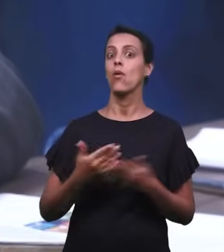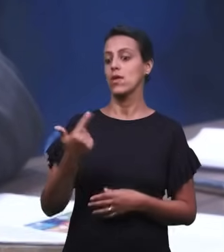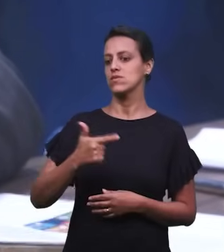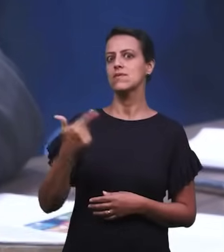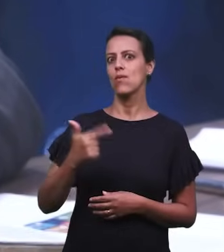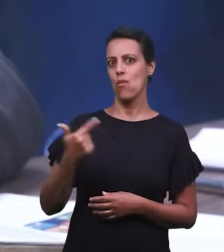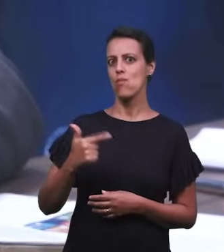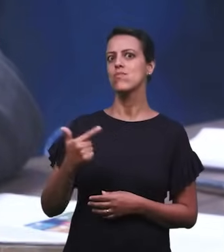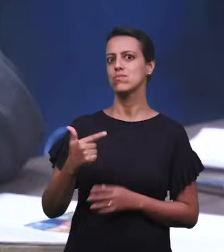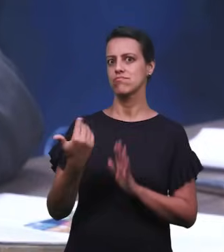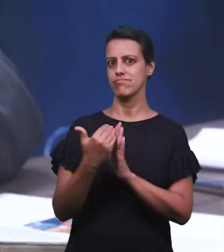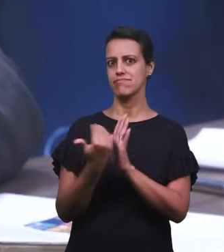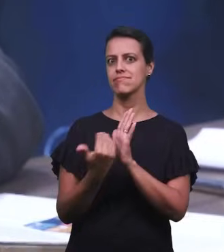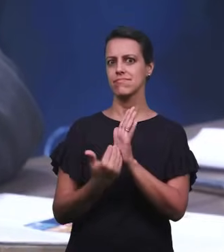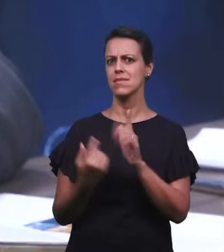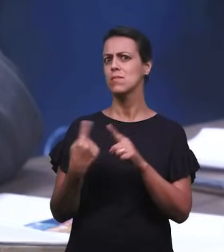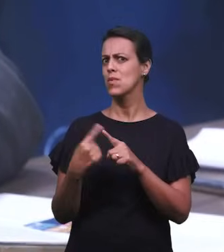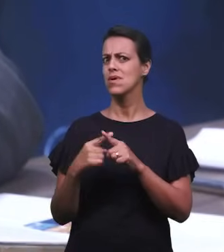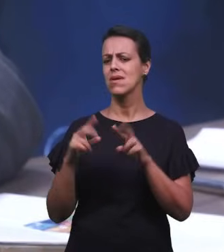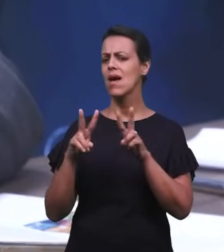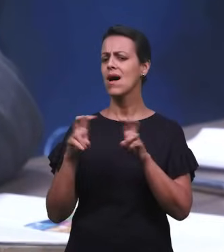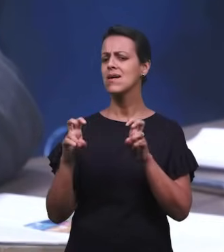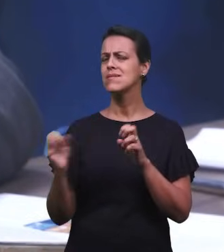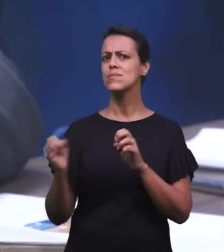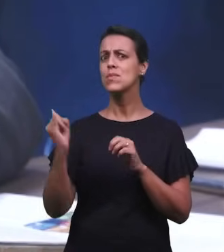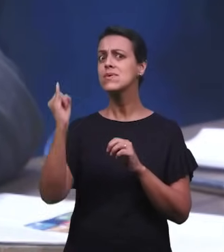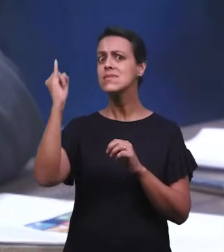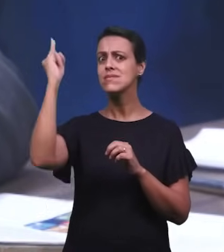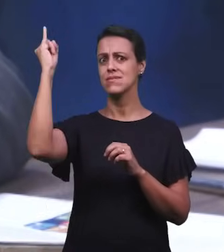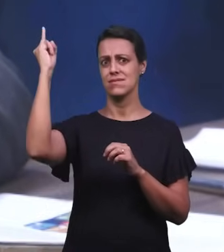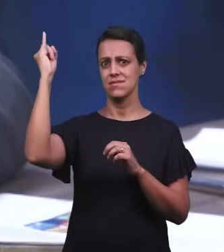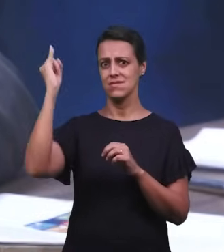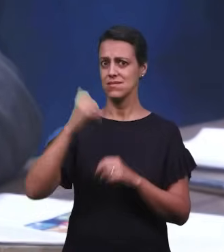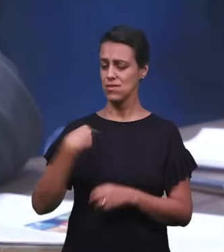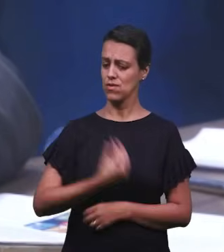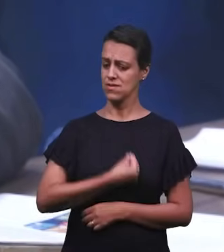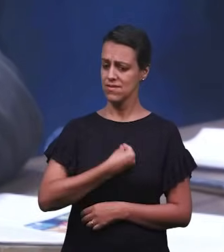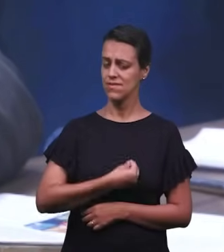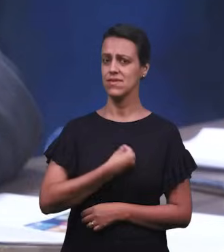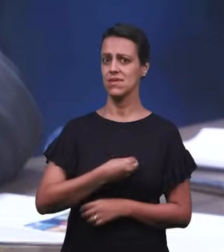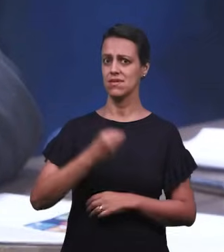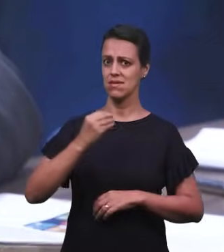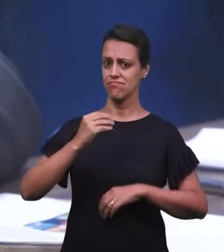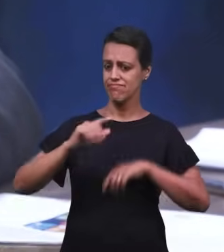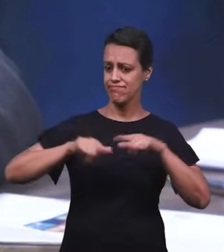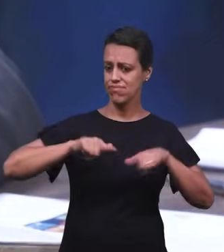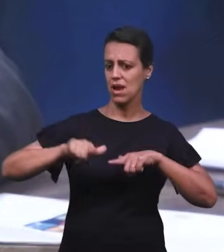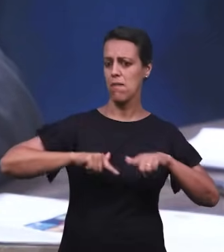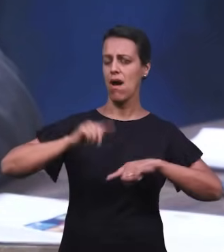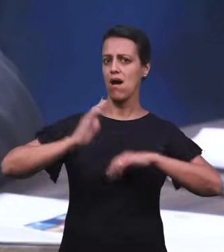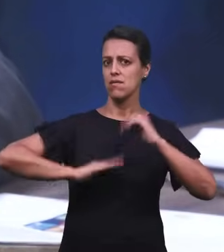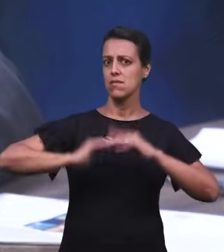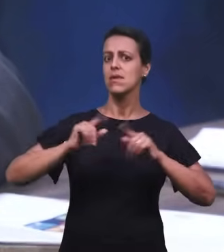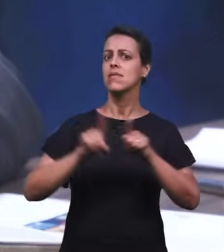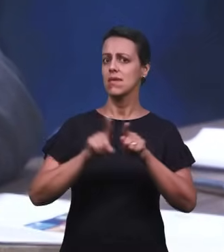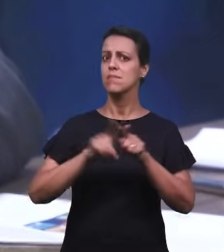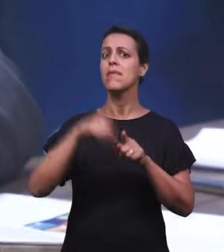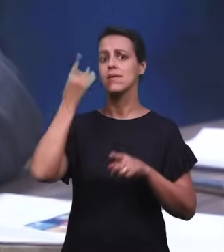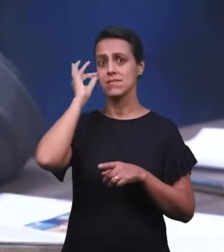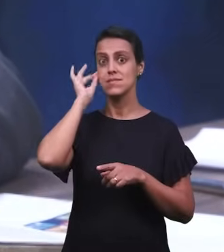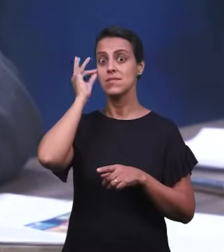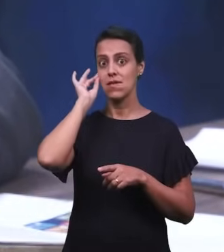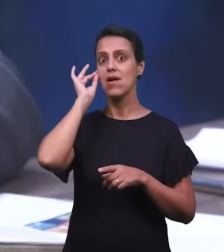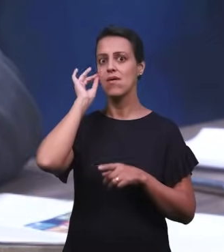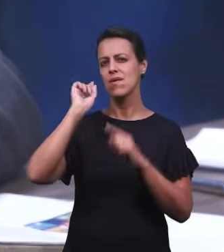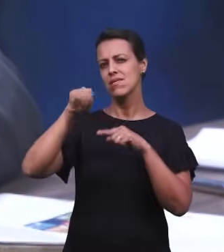que é um assunto importantíssimo para a nossa vida profissional, mas também para a nossa vida espiritual. Logo após a vinheta, nós vamos retornar